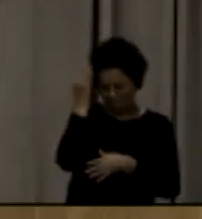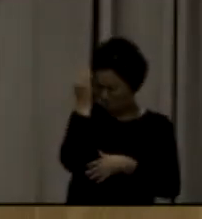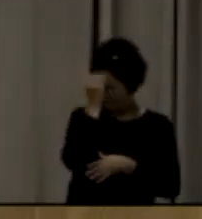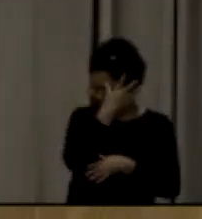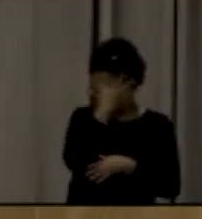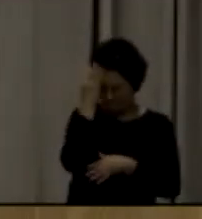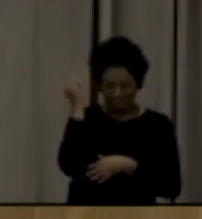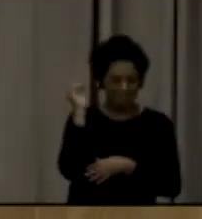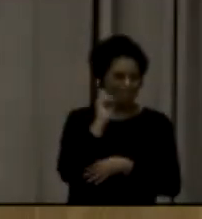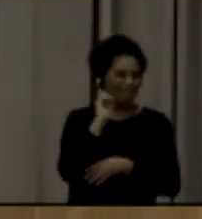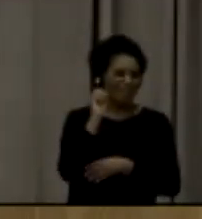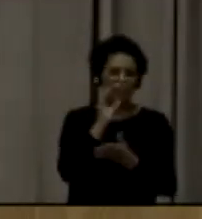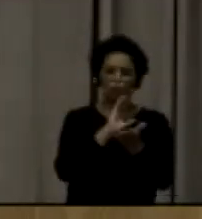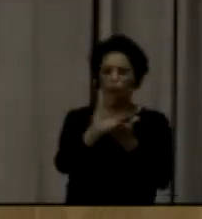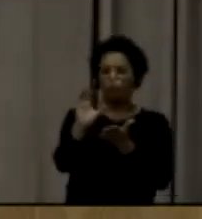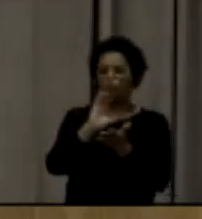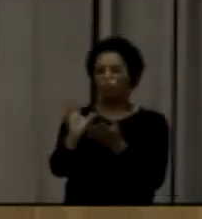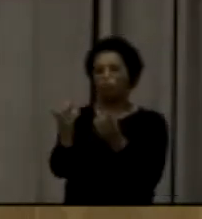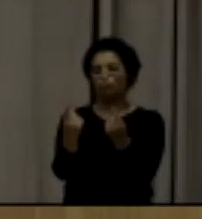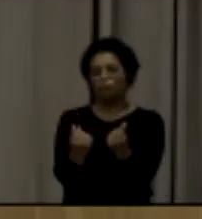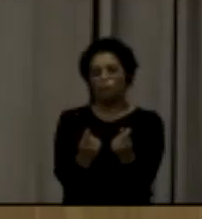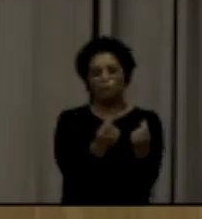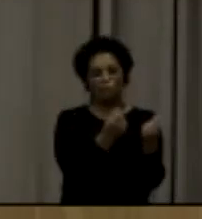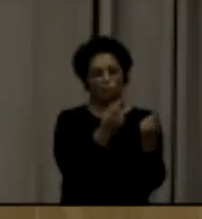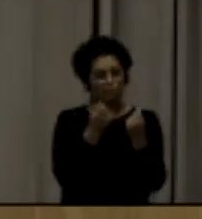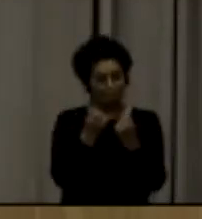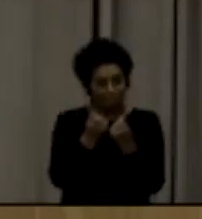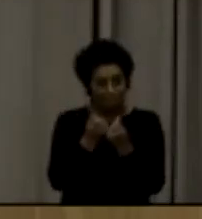a ideia do custo efetivo disso.